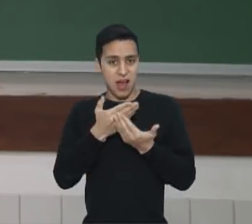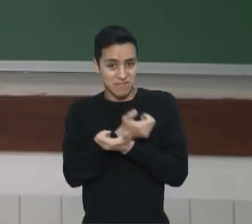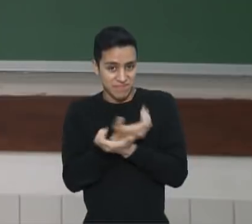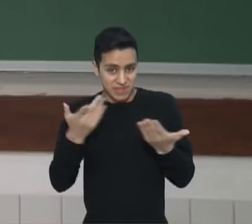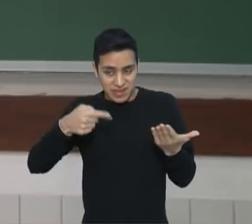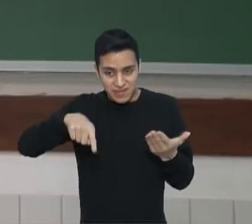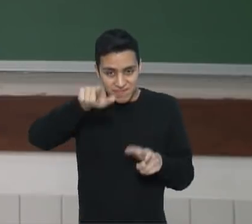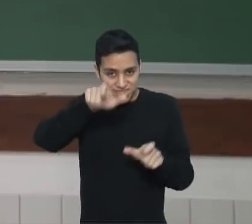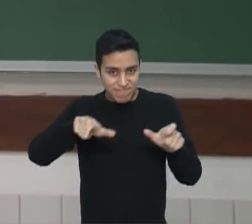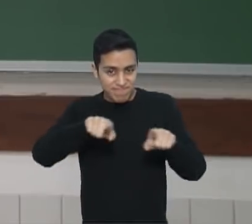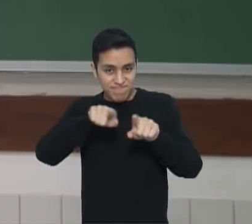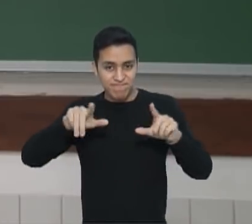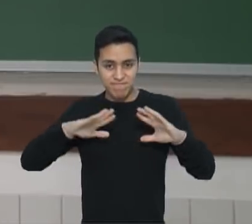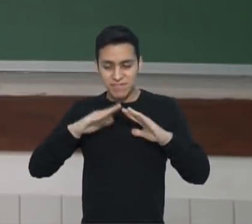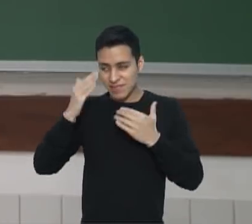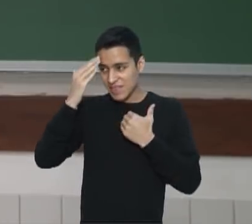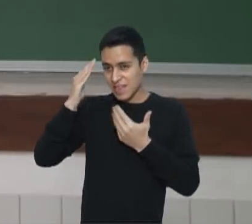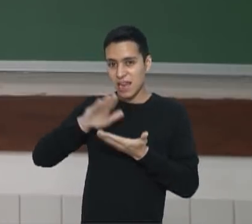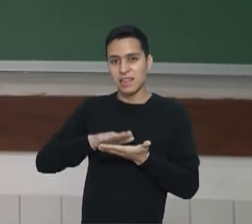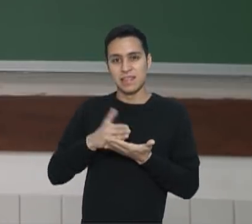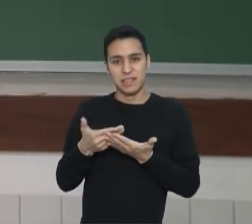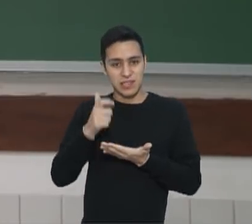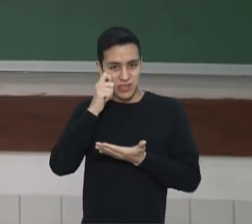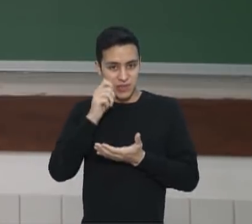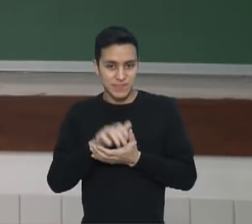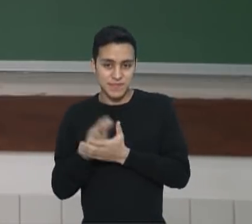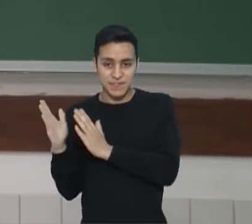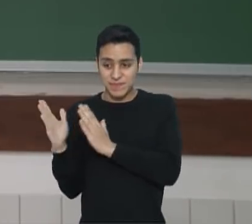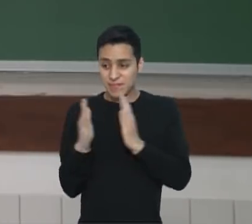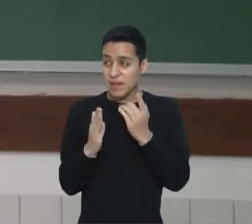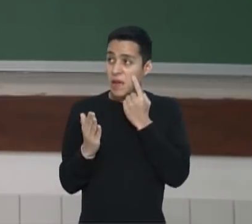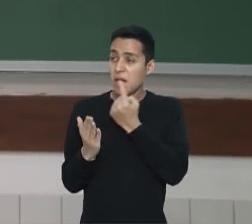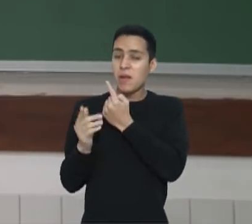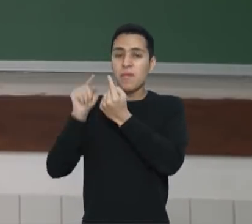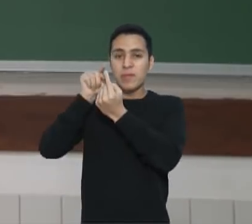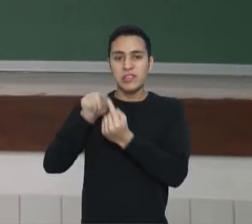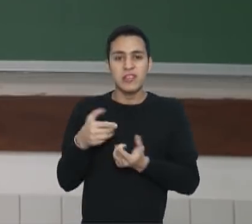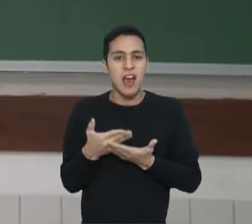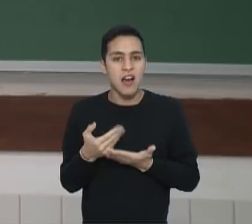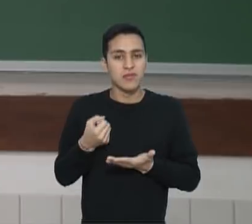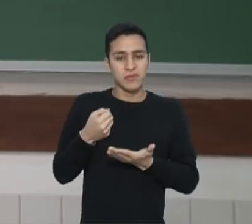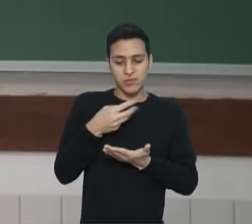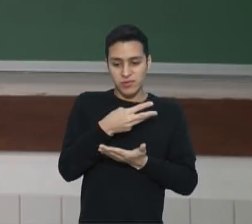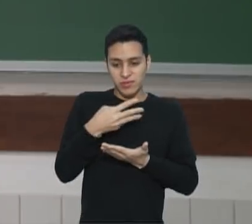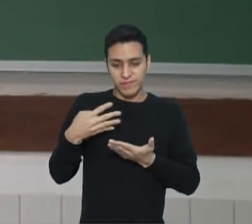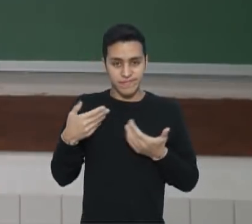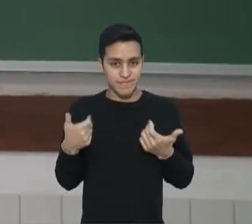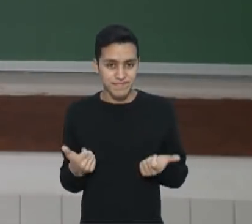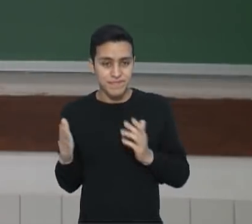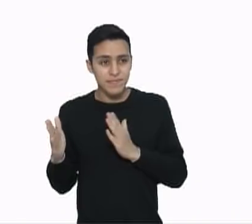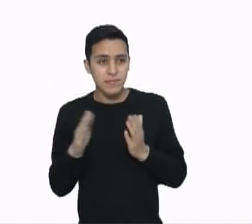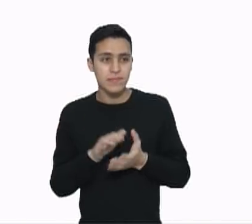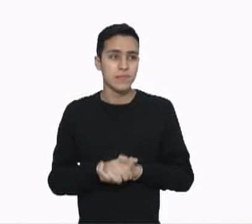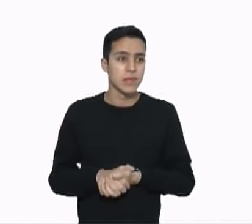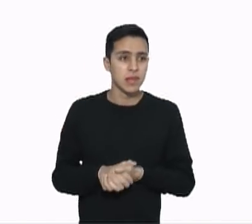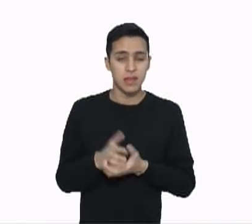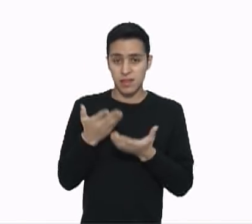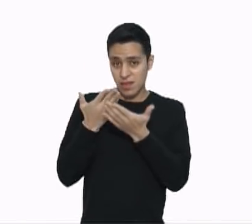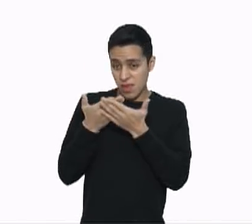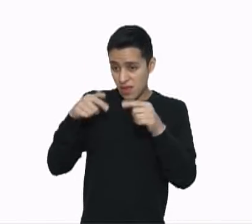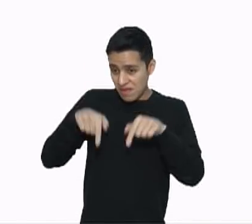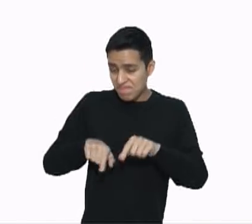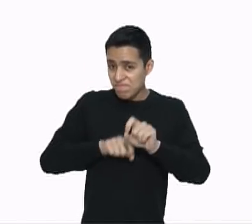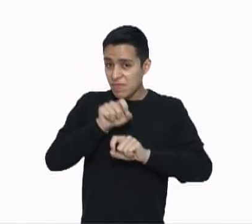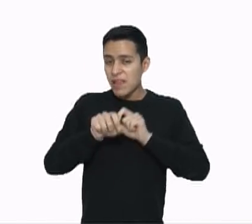você aí em casa, ok? Muito obrigado, Lucas. Vamos aí aos objetivos dessa nossa aula número 34. Nessa aula nós vamos analisar